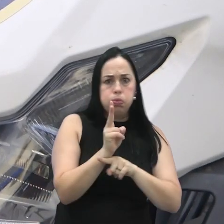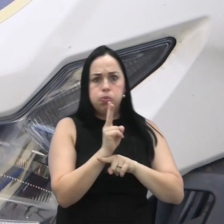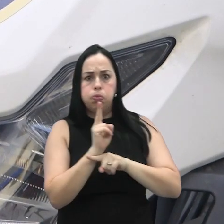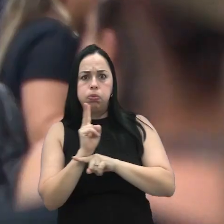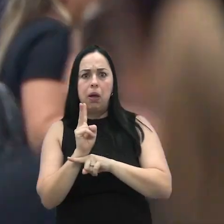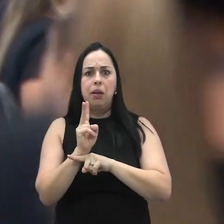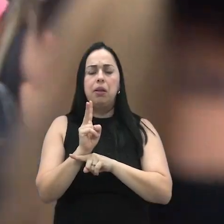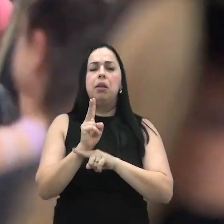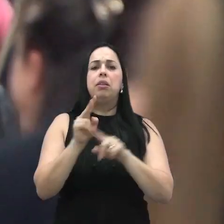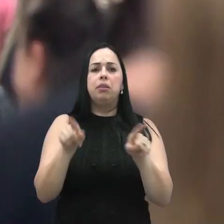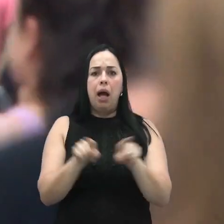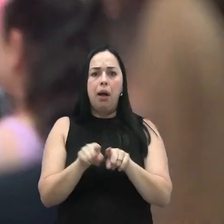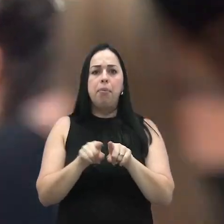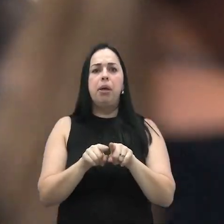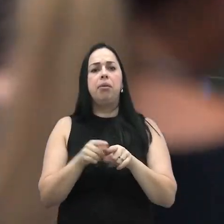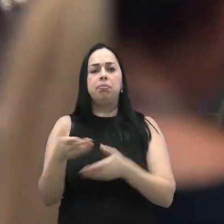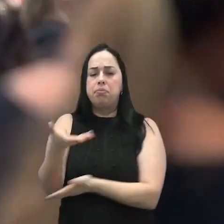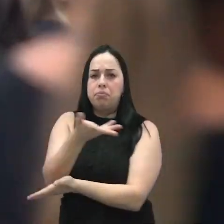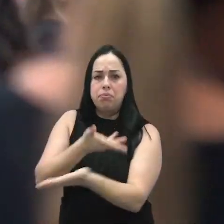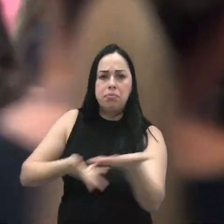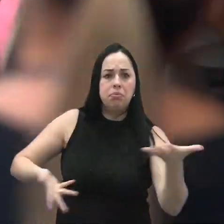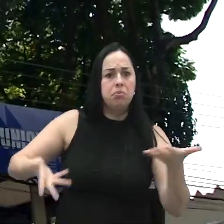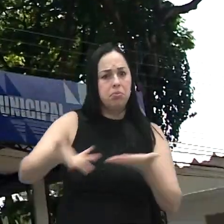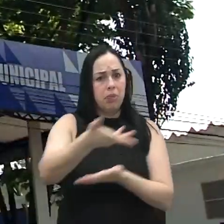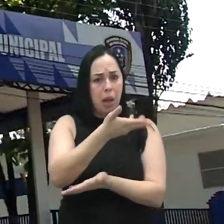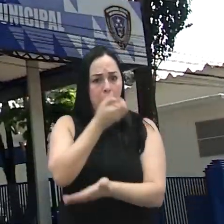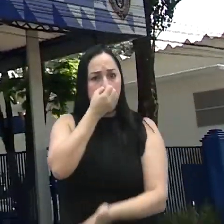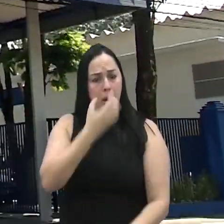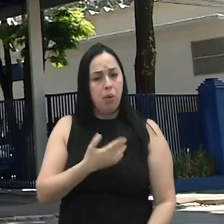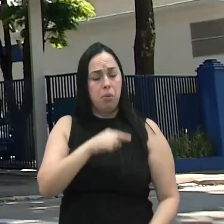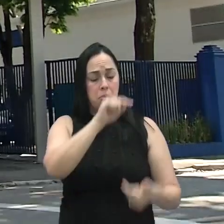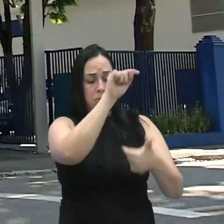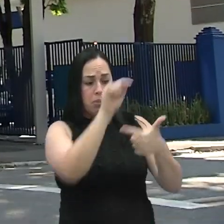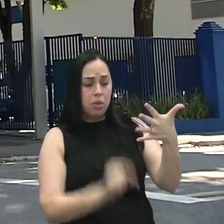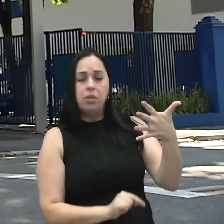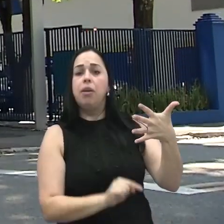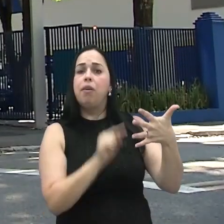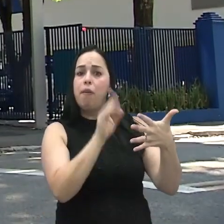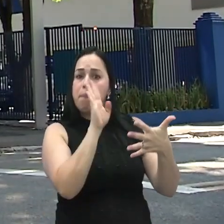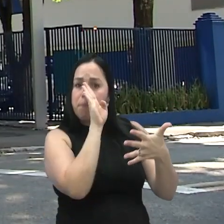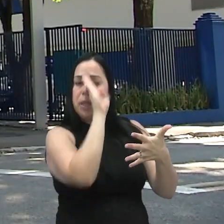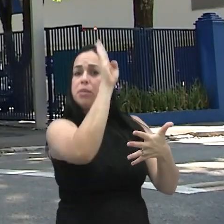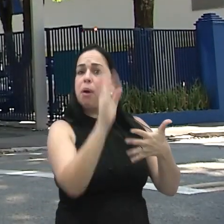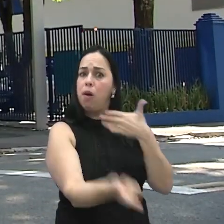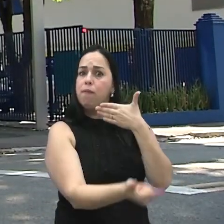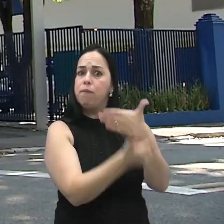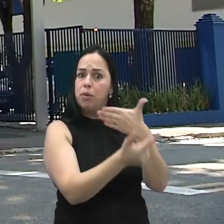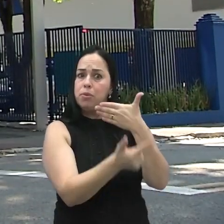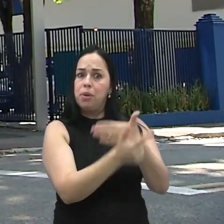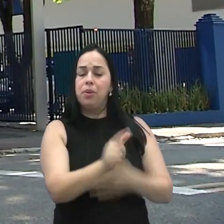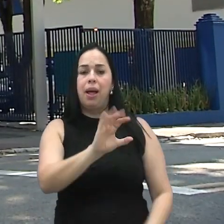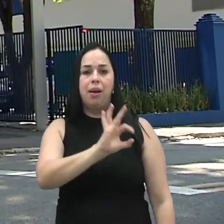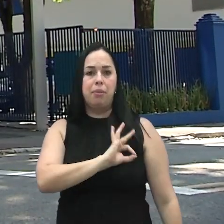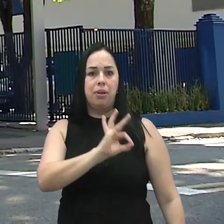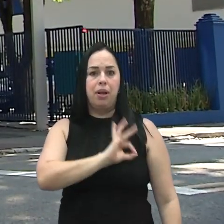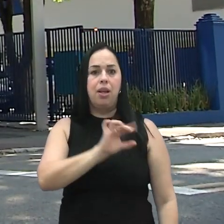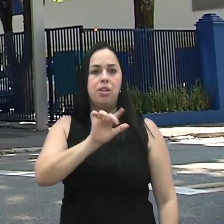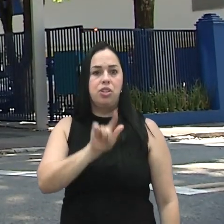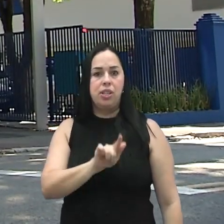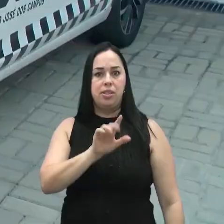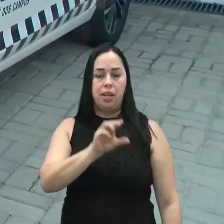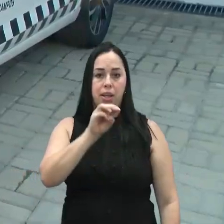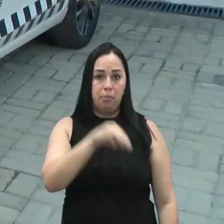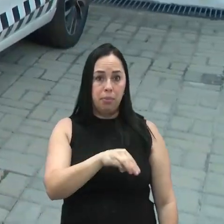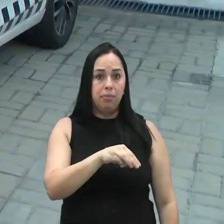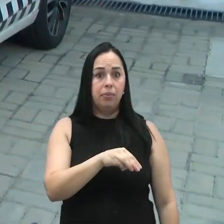e garantir o bom convívio social. Essas são as principais funções das guardas civis